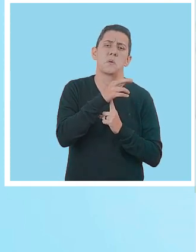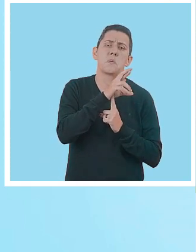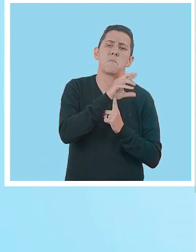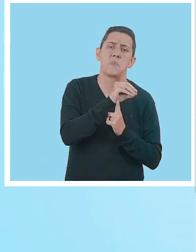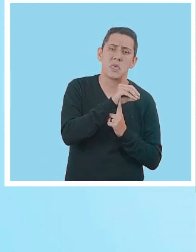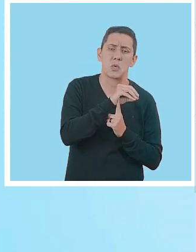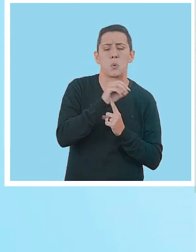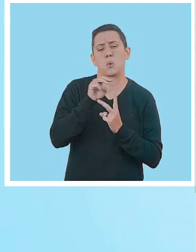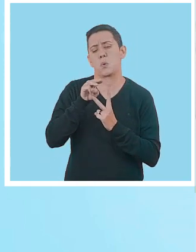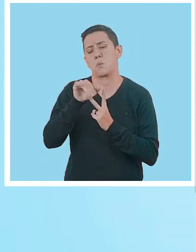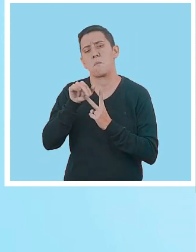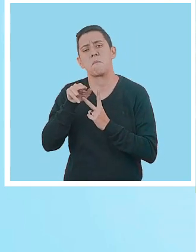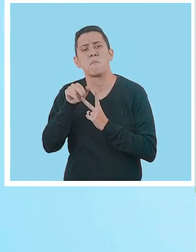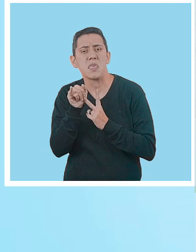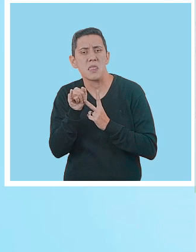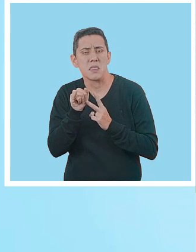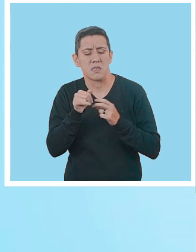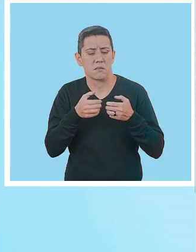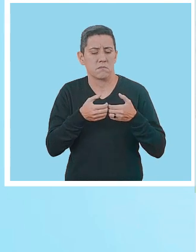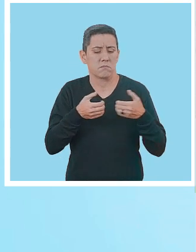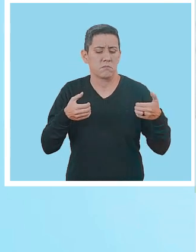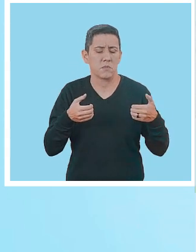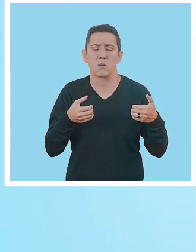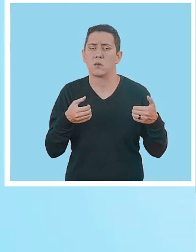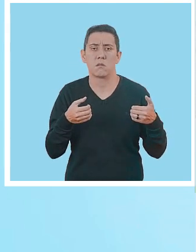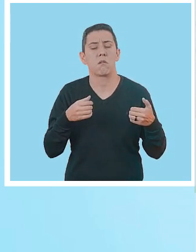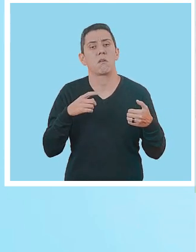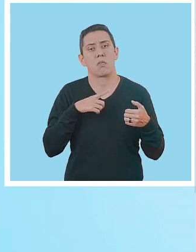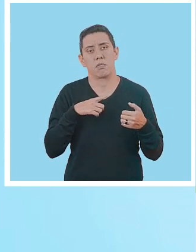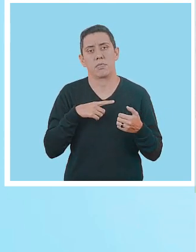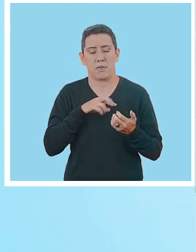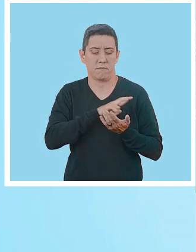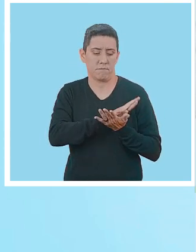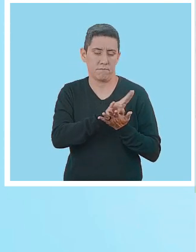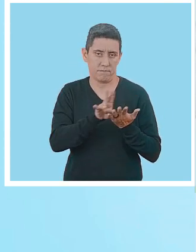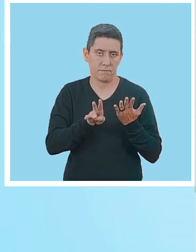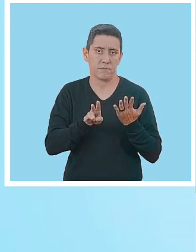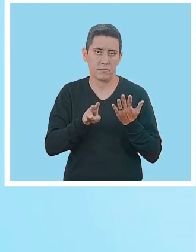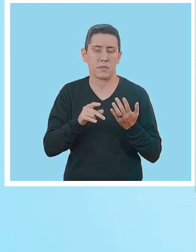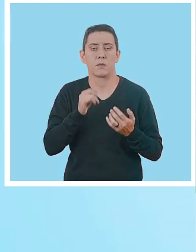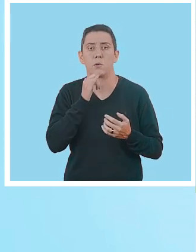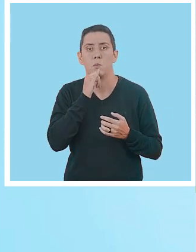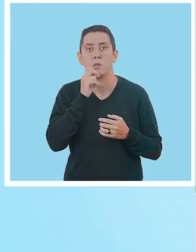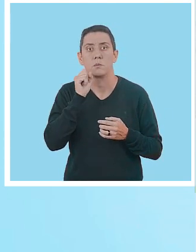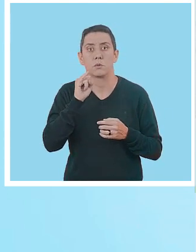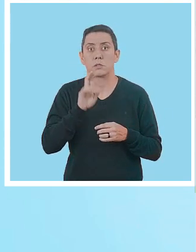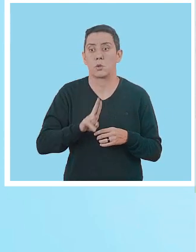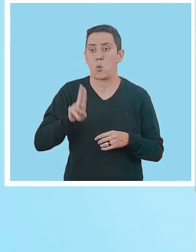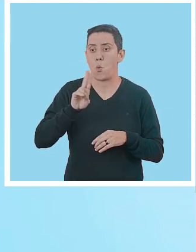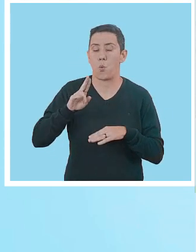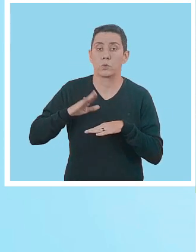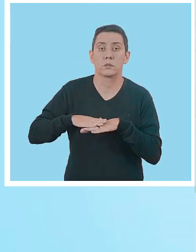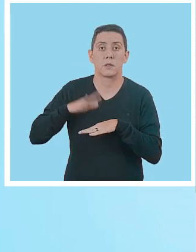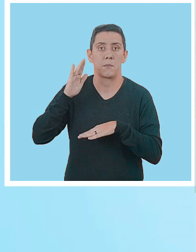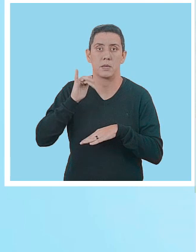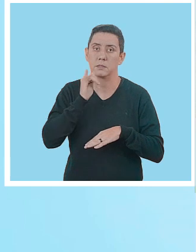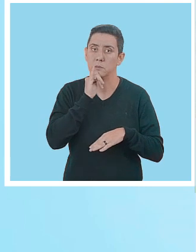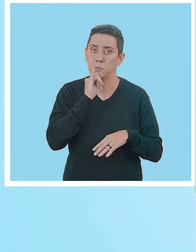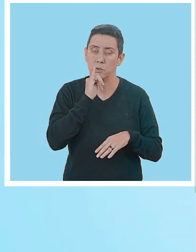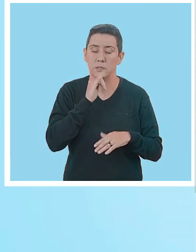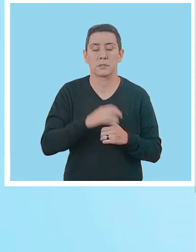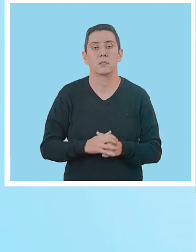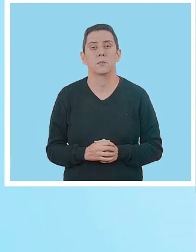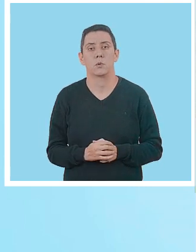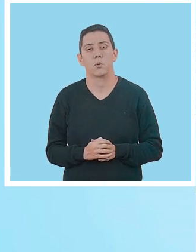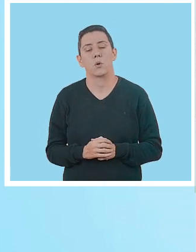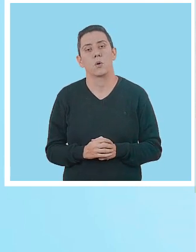minigeração Existem algumas modalidades como eu falei o alto consumo que aquele onde é instalada a usina